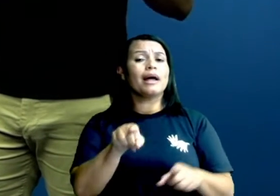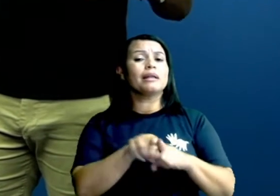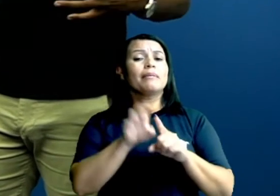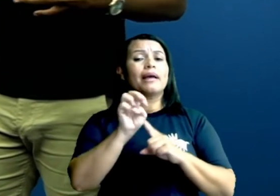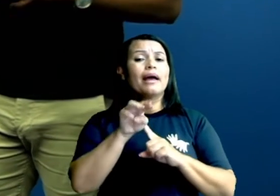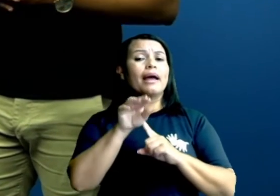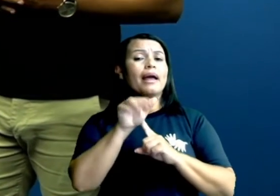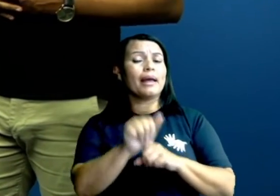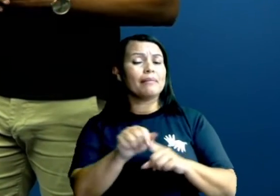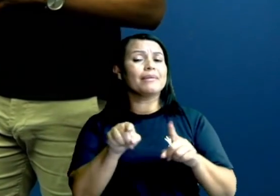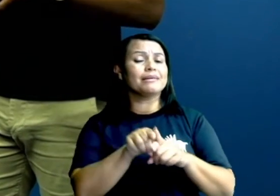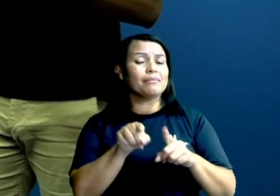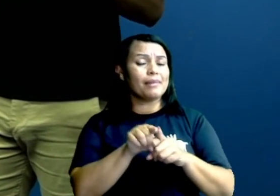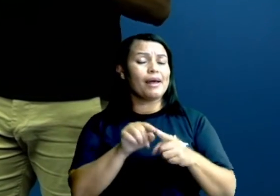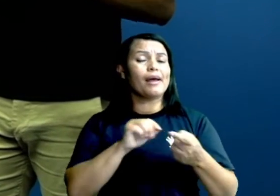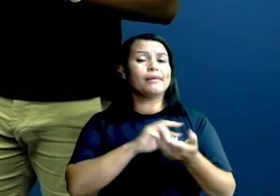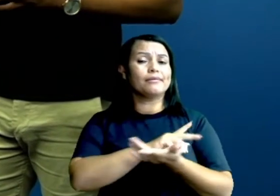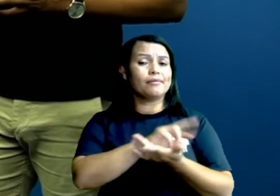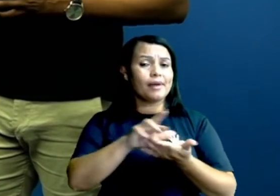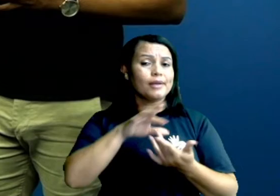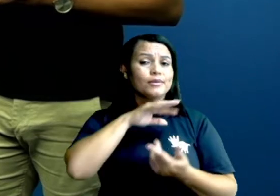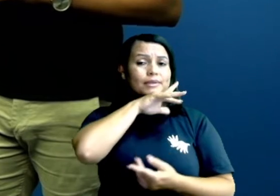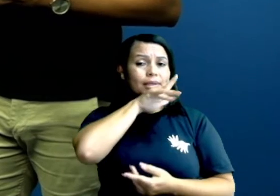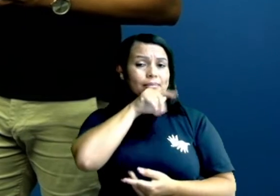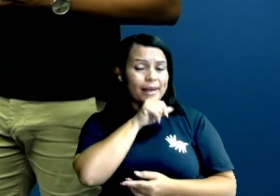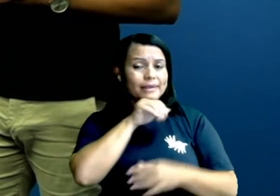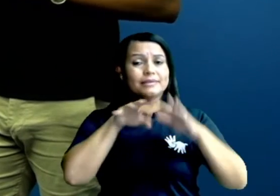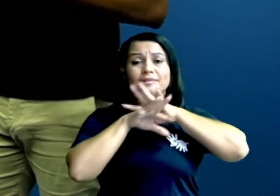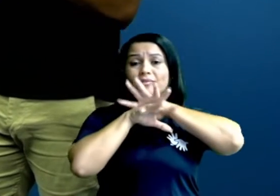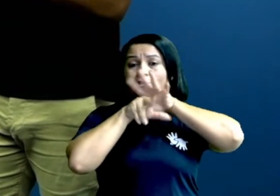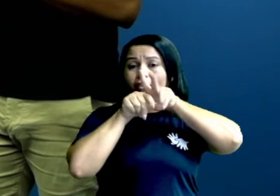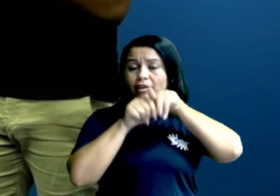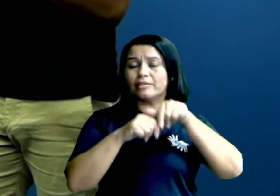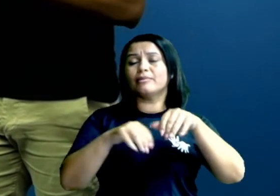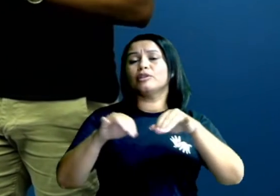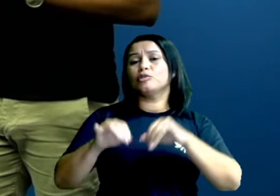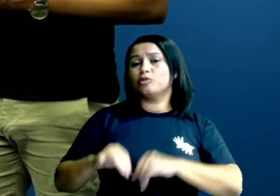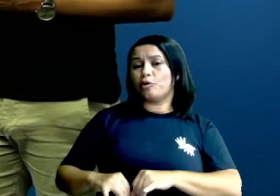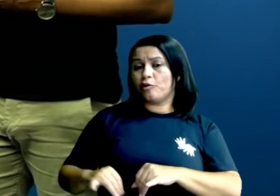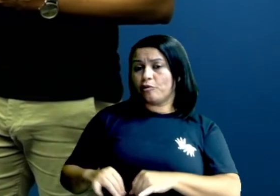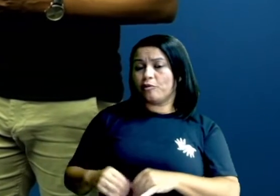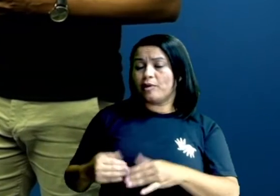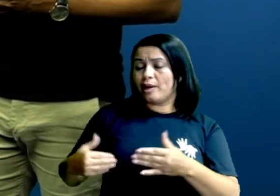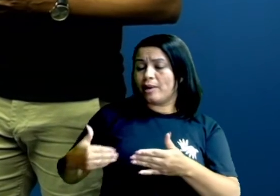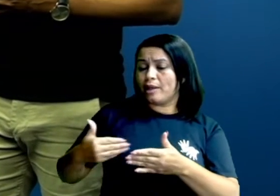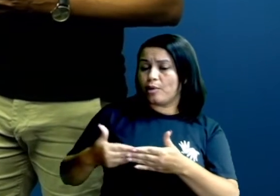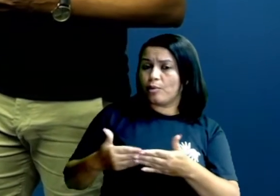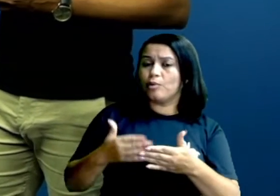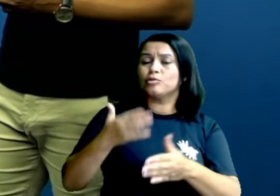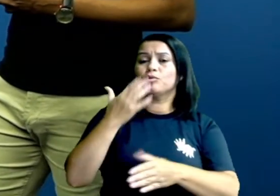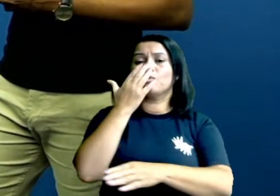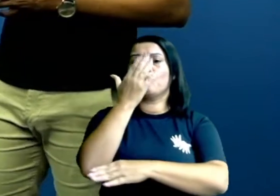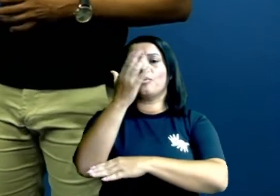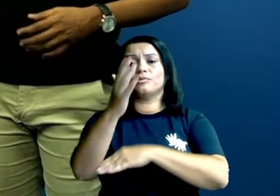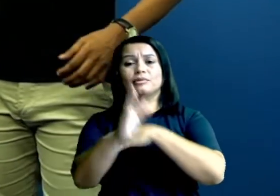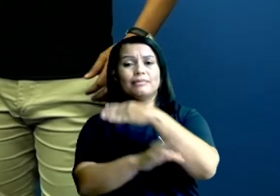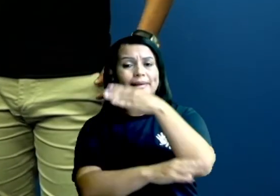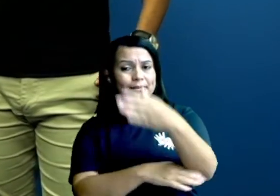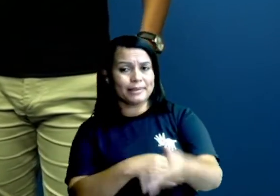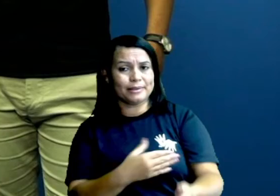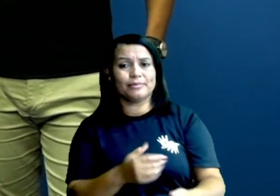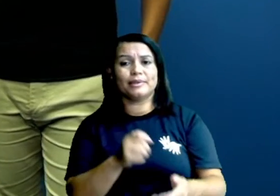que também, né, sofreram, e outros animais diversos aí sofreram ou sofrem, né, com o desmatamento do